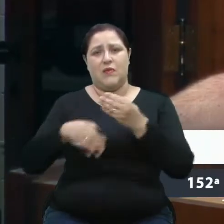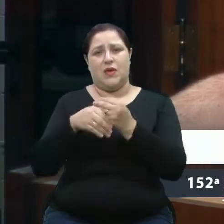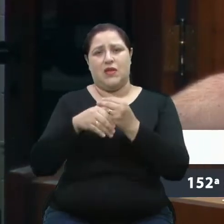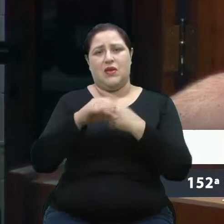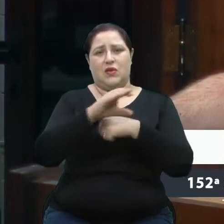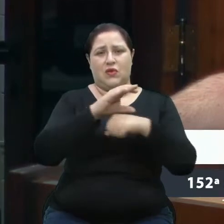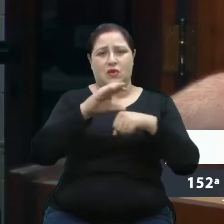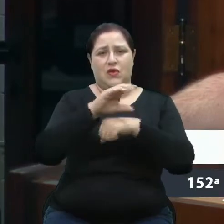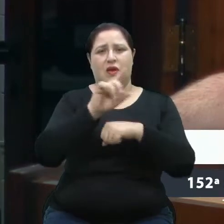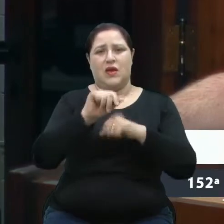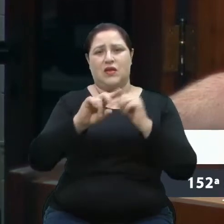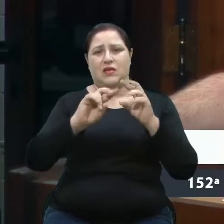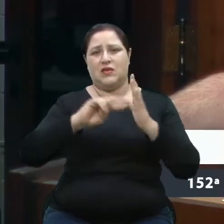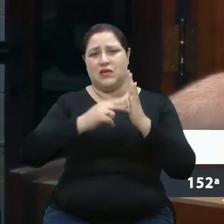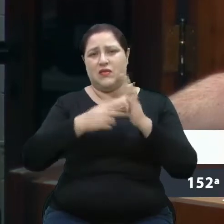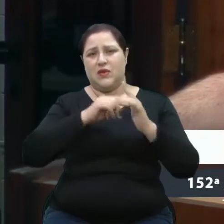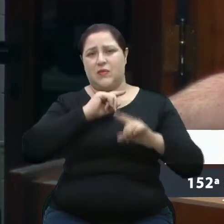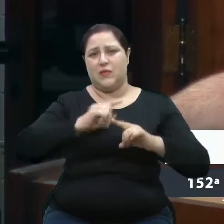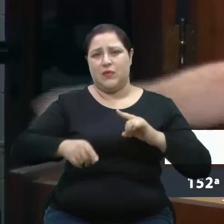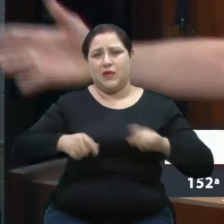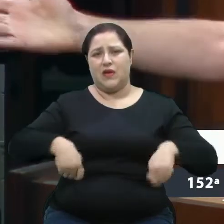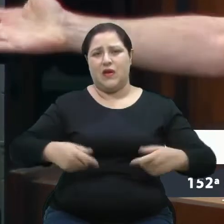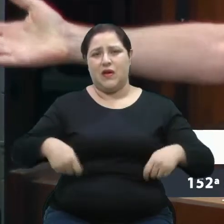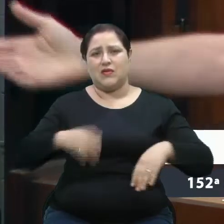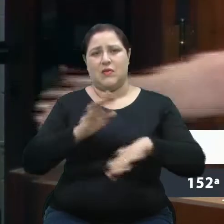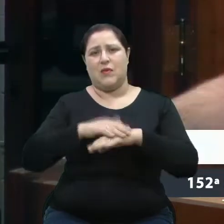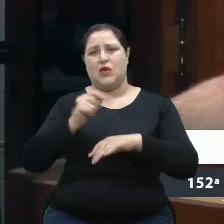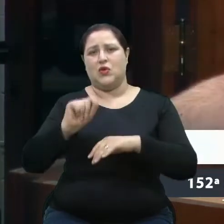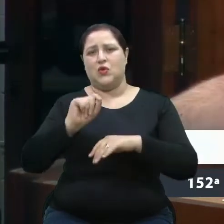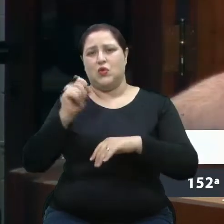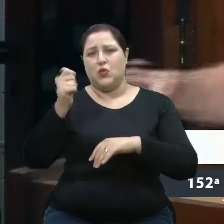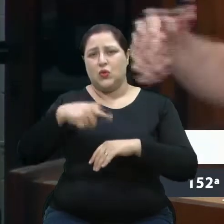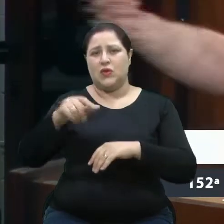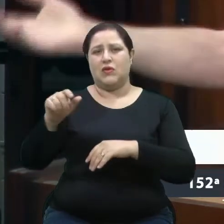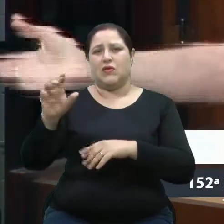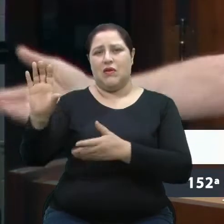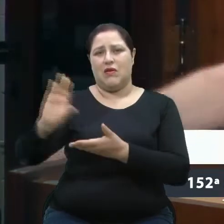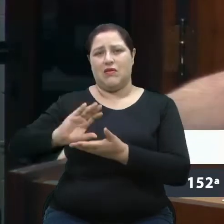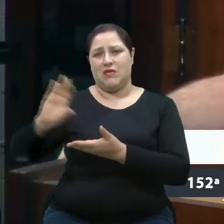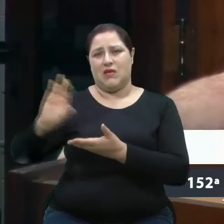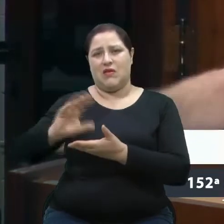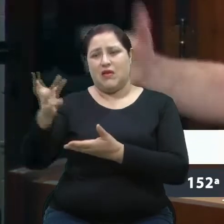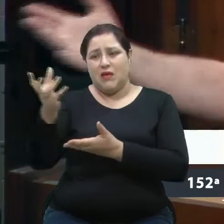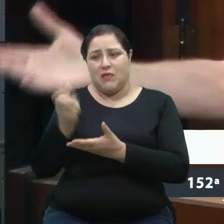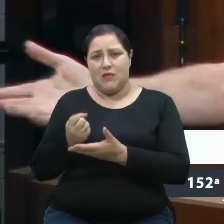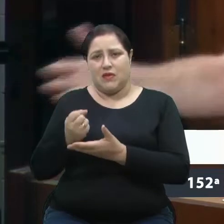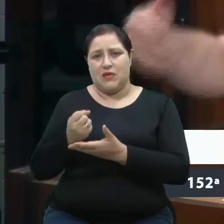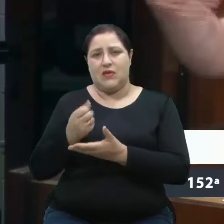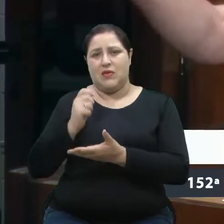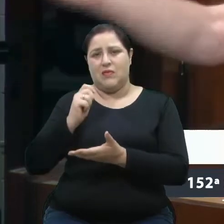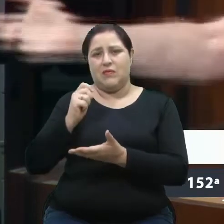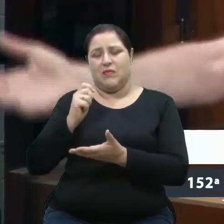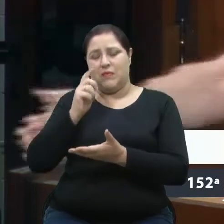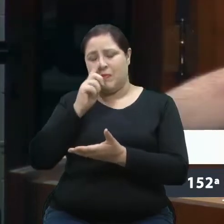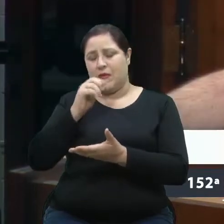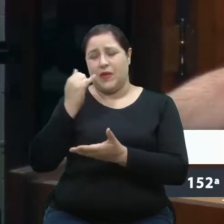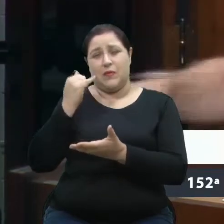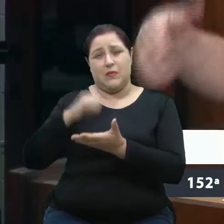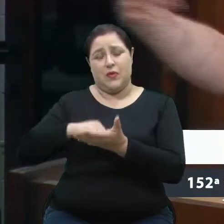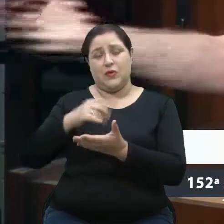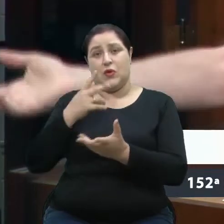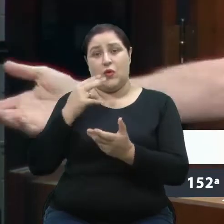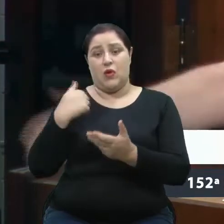é do que uma proibição de se gastar mais do que se arrecada, algo feito por nós nas nossas casas, nos nossos